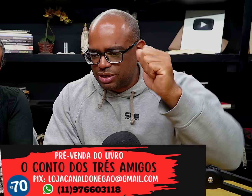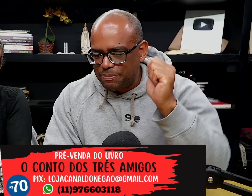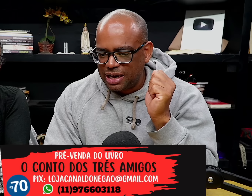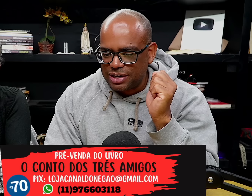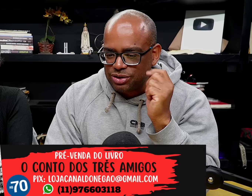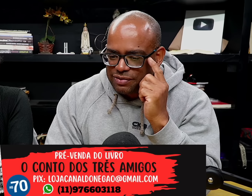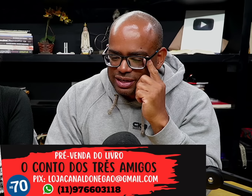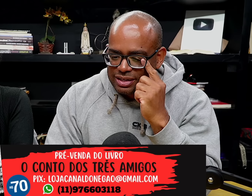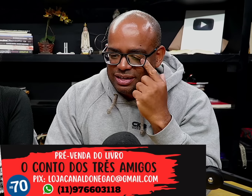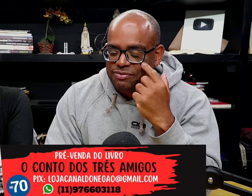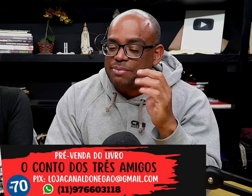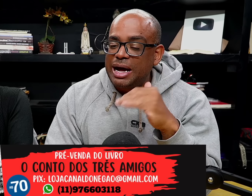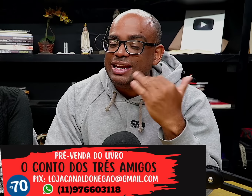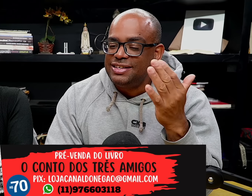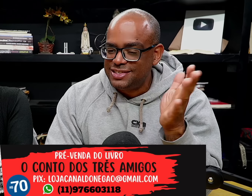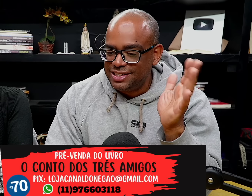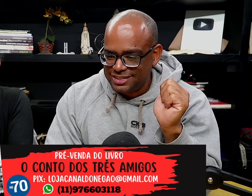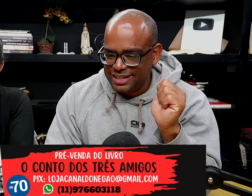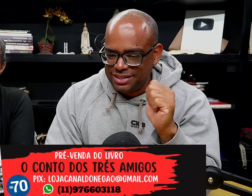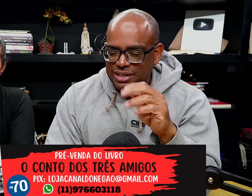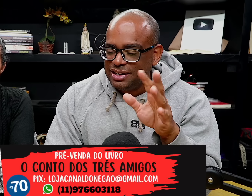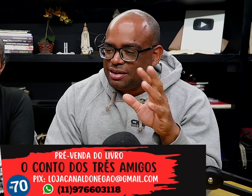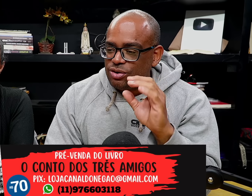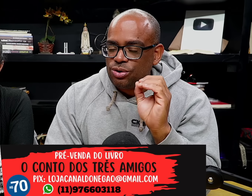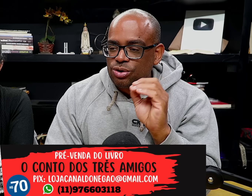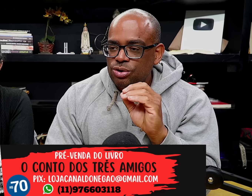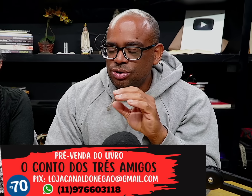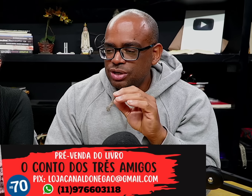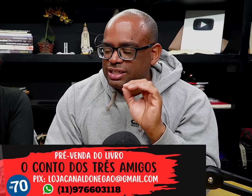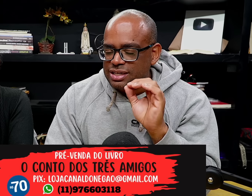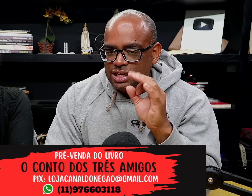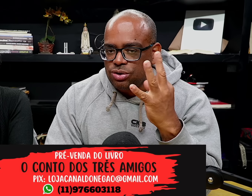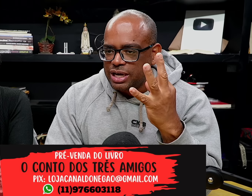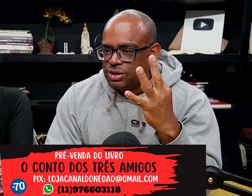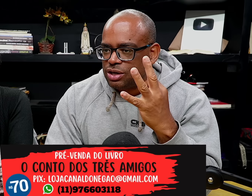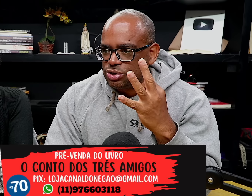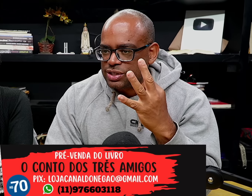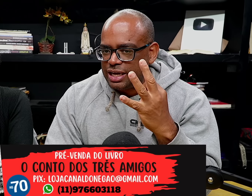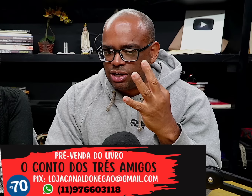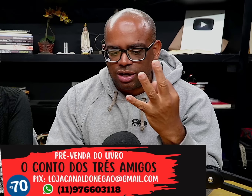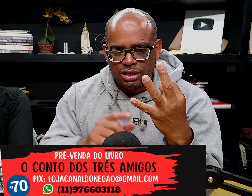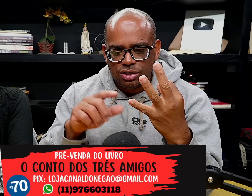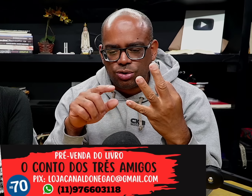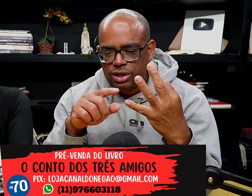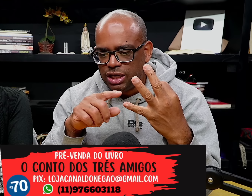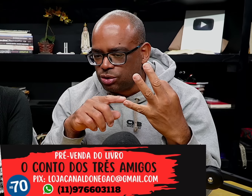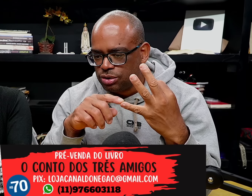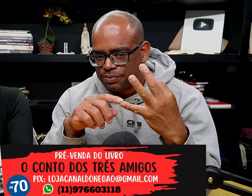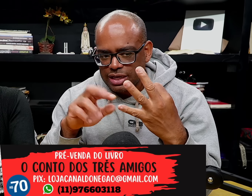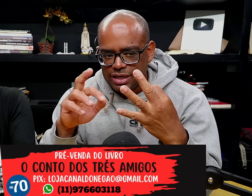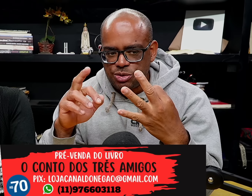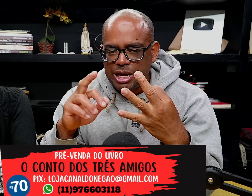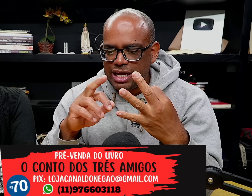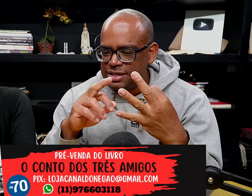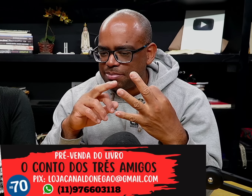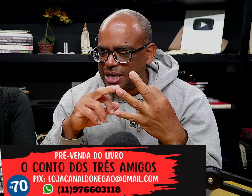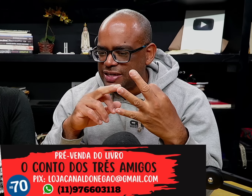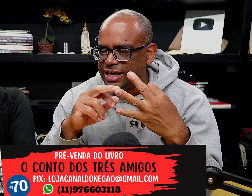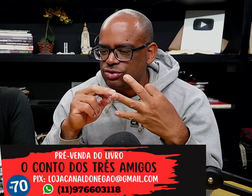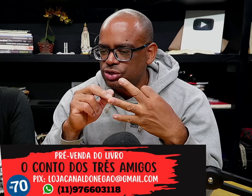me lembrou da palavra que eu tava verbalize entendeu o o em terceiro lugar o que que eu gostaria ó currículo